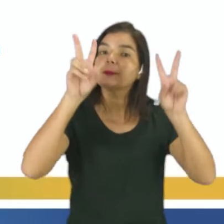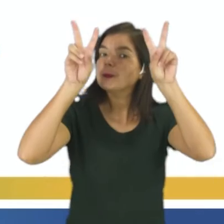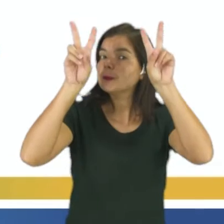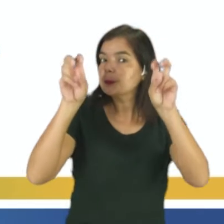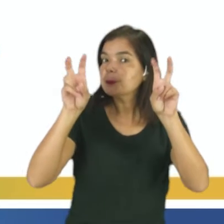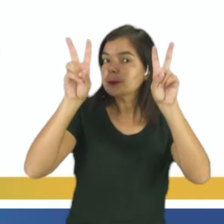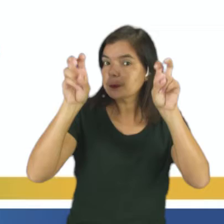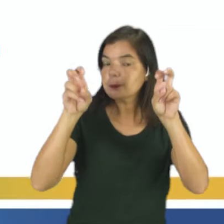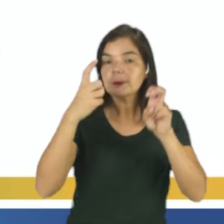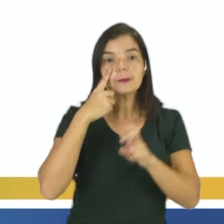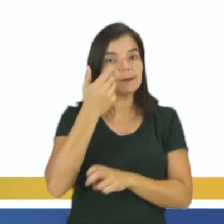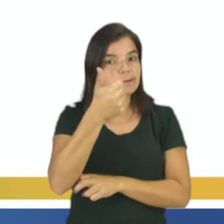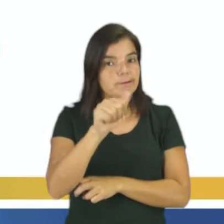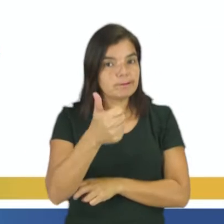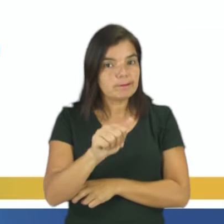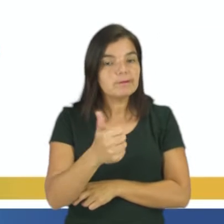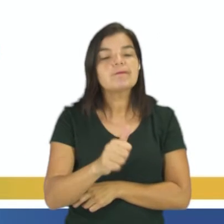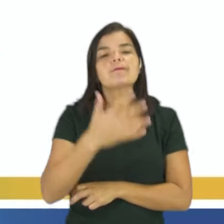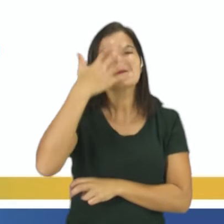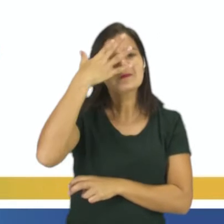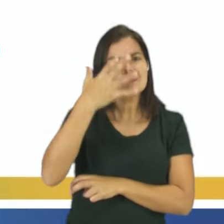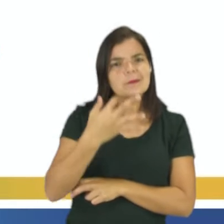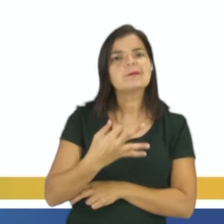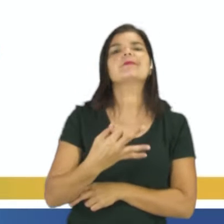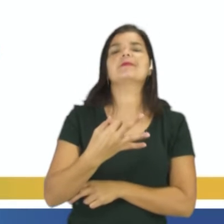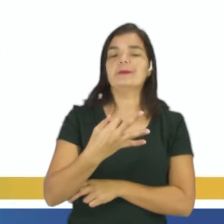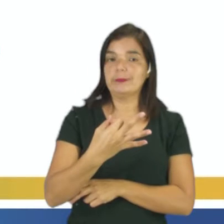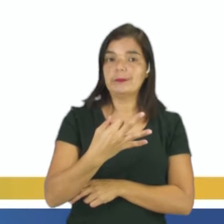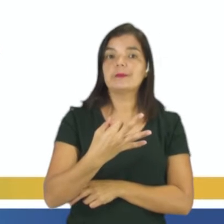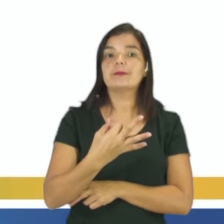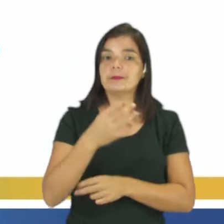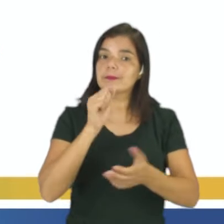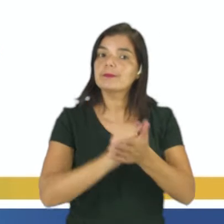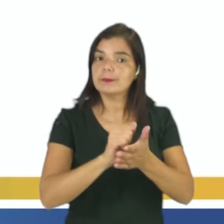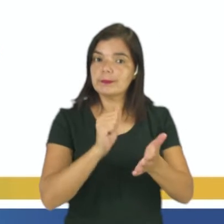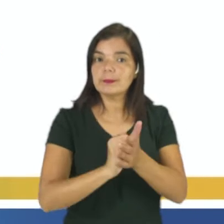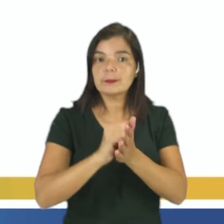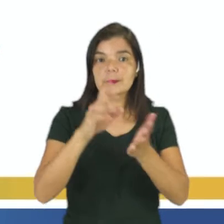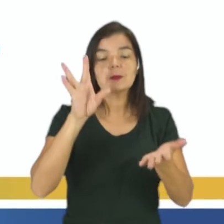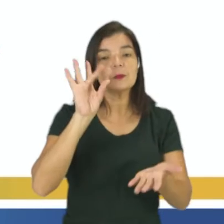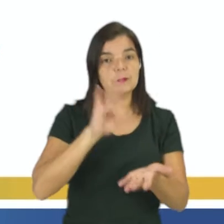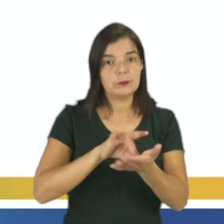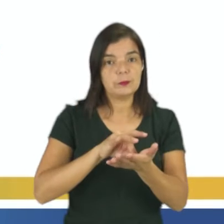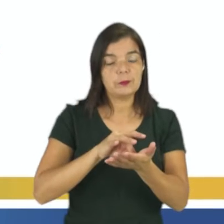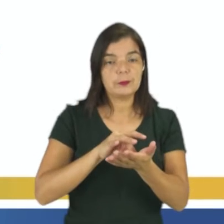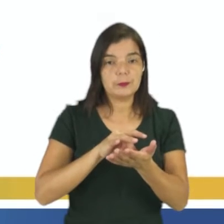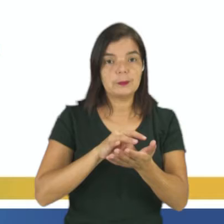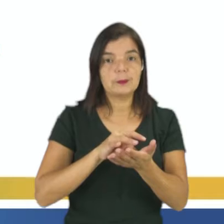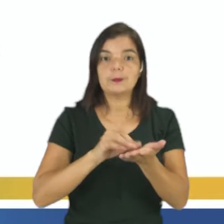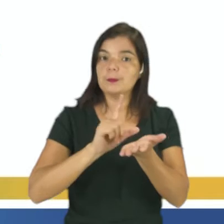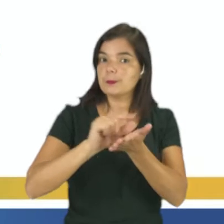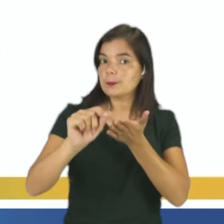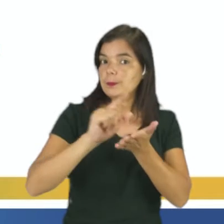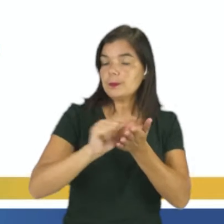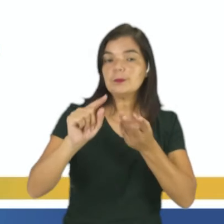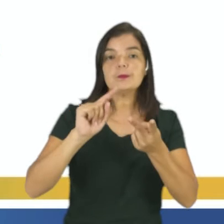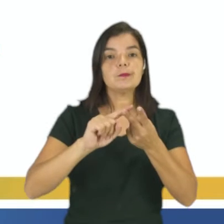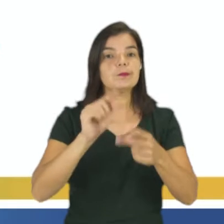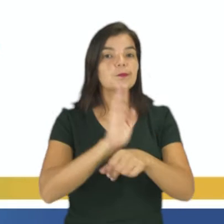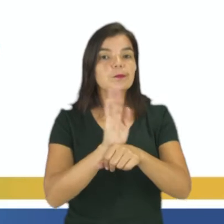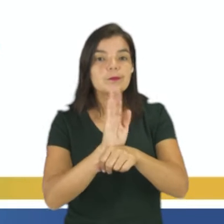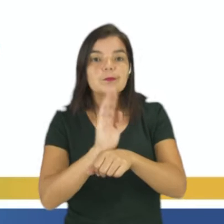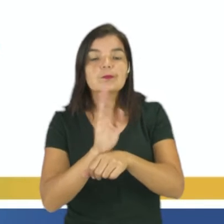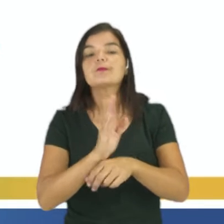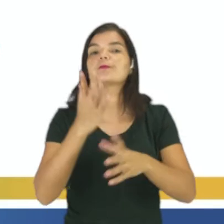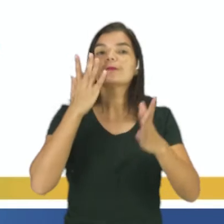título da obra analisada, exatamente como está na obra original, ou seja, como está no artigo, como está no filme, como está